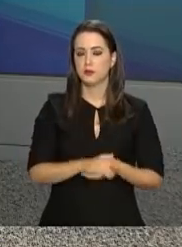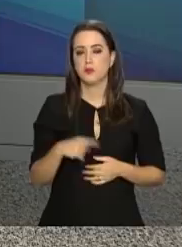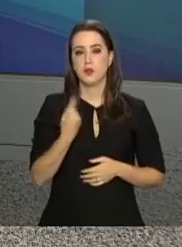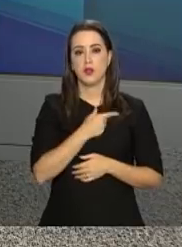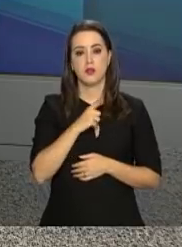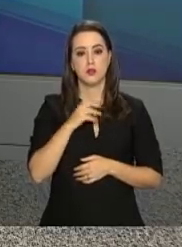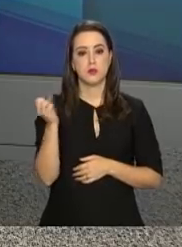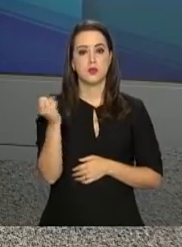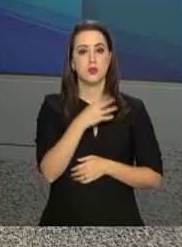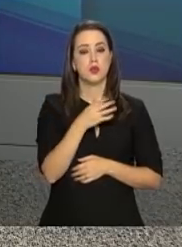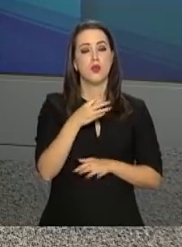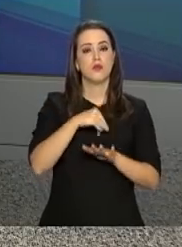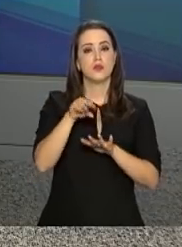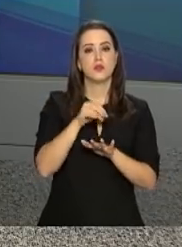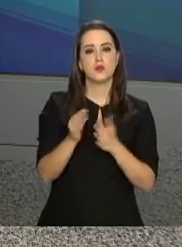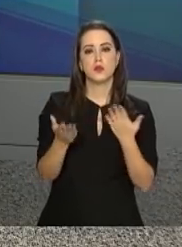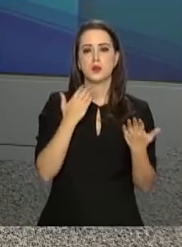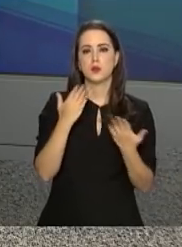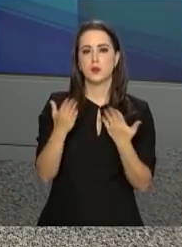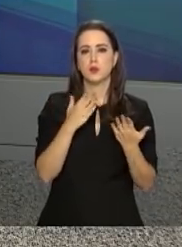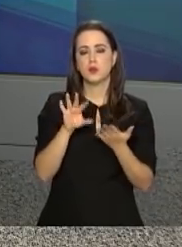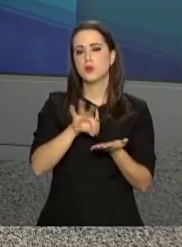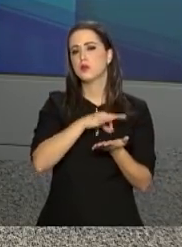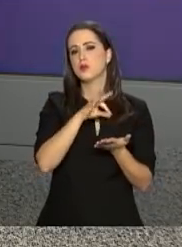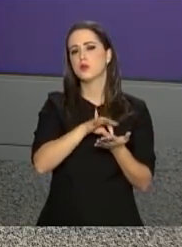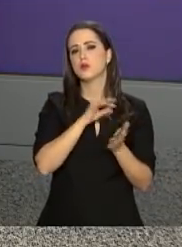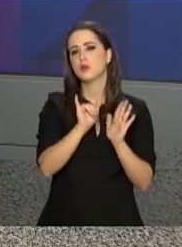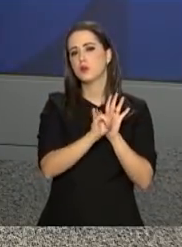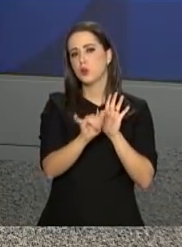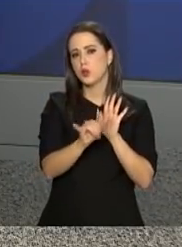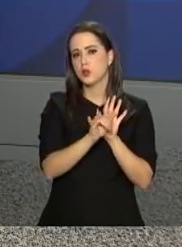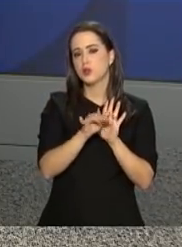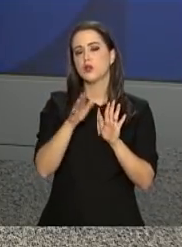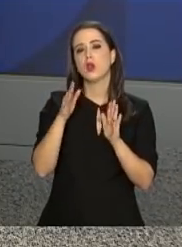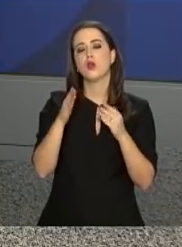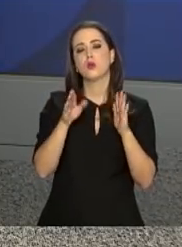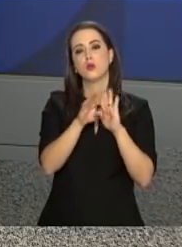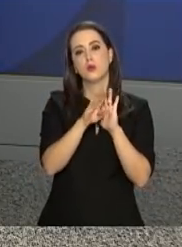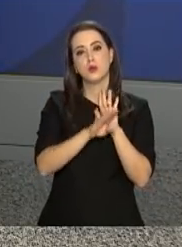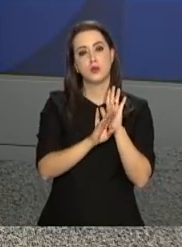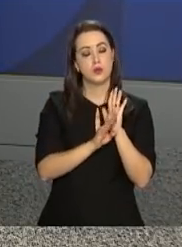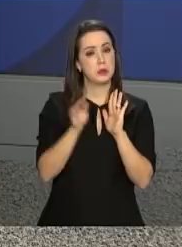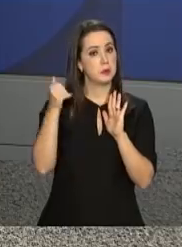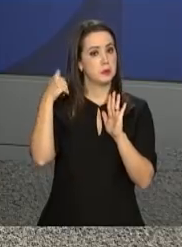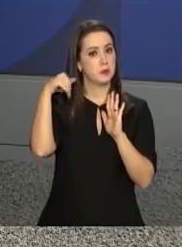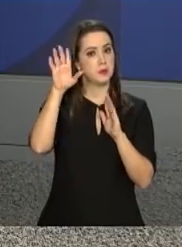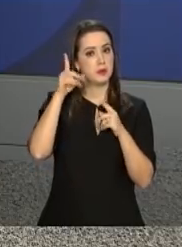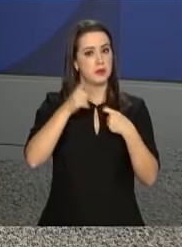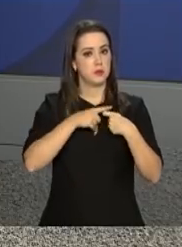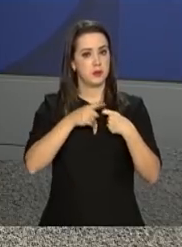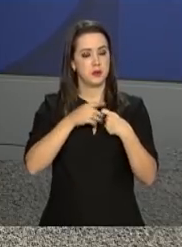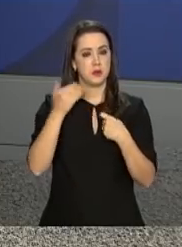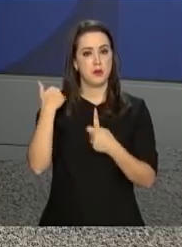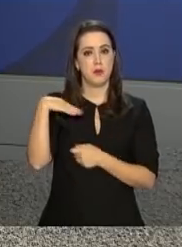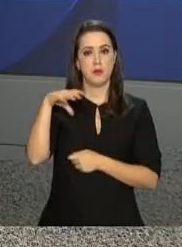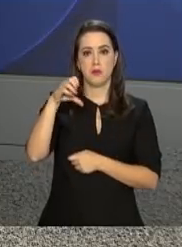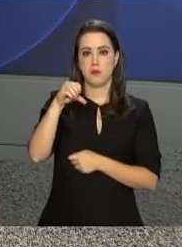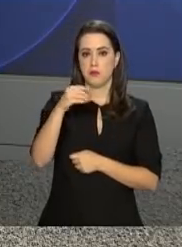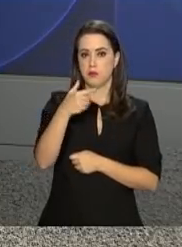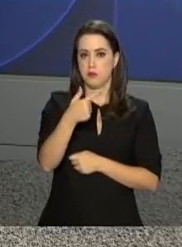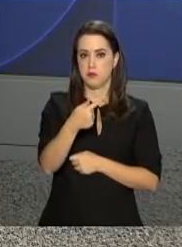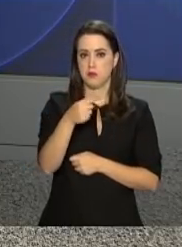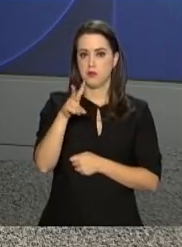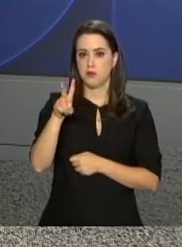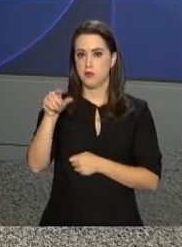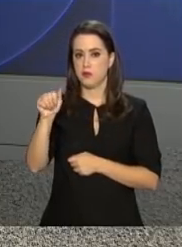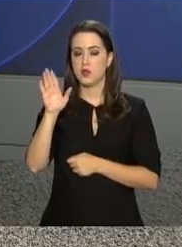dados atualizados do último balanço das inscrições do edital do programa Mais Médicos mais de 97%